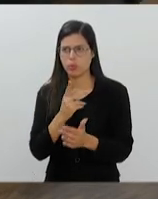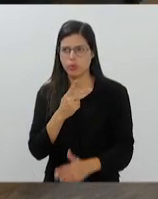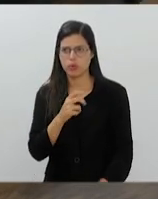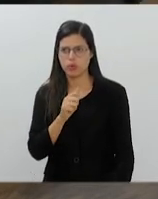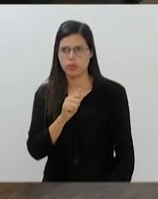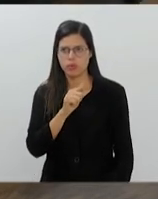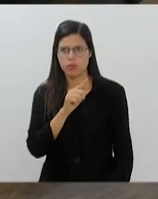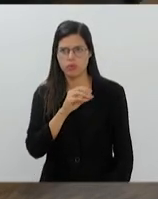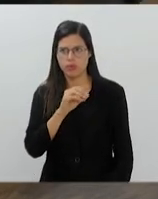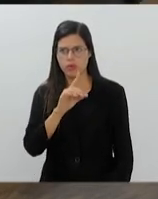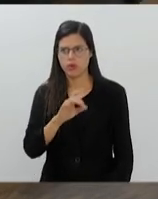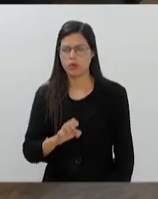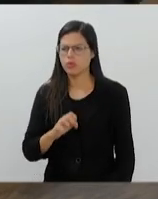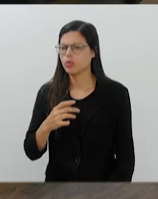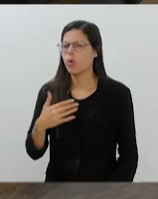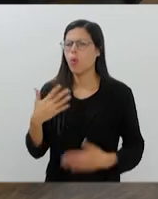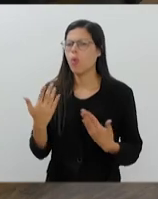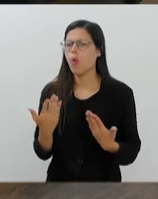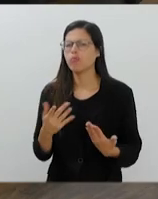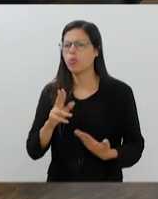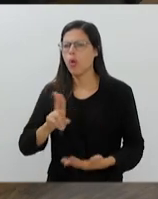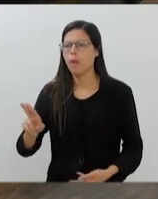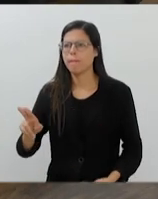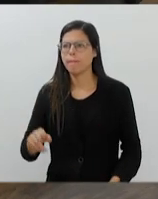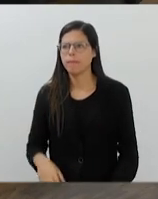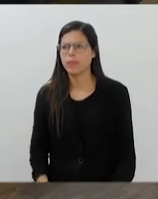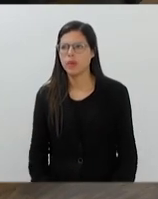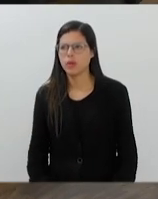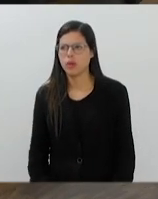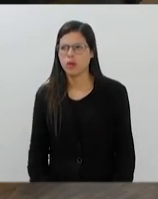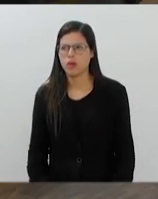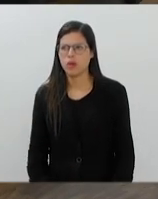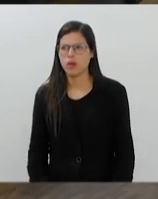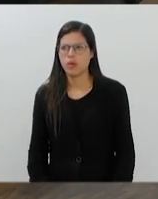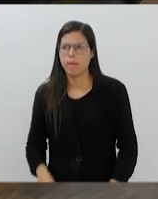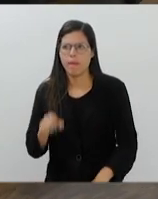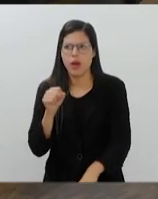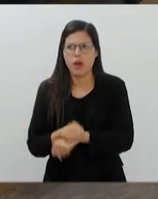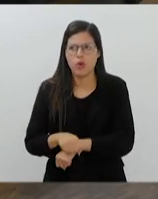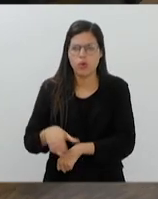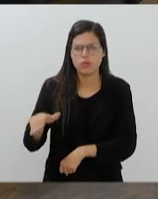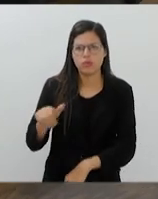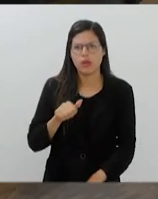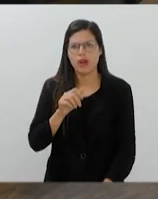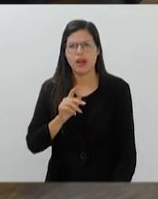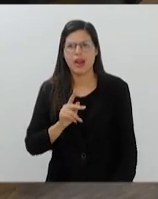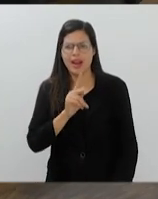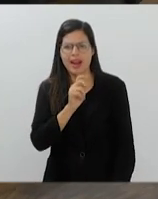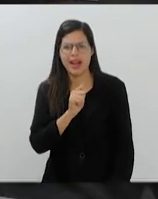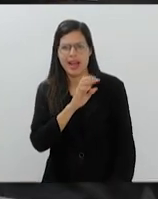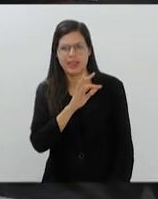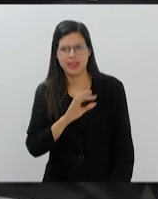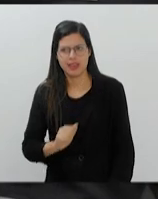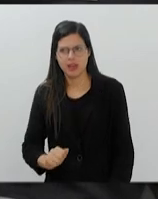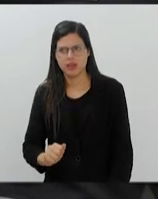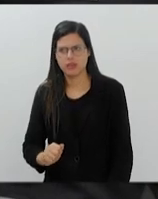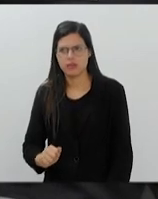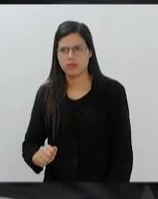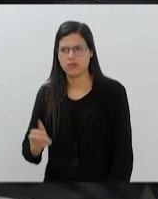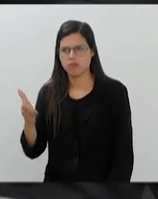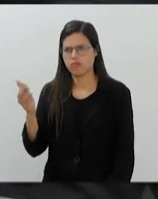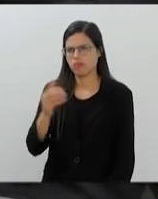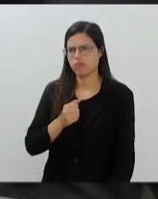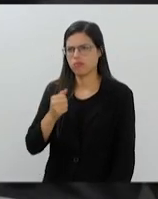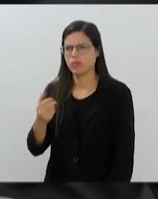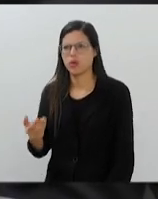dela da su da sua filhada cata o cantor do grupo de pagode parou o show falou senhora cata vem cá dar uma canja foi assim não não me lembro